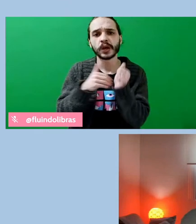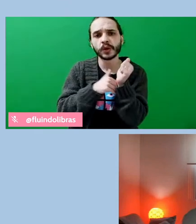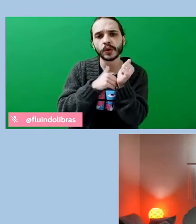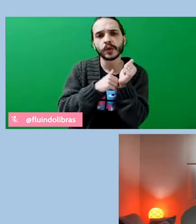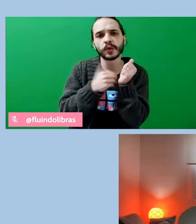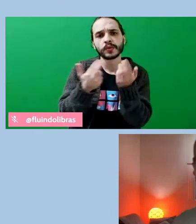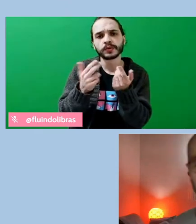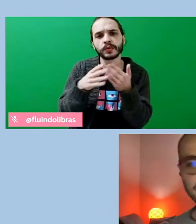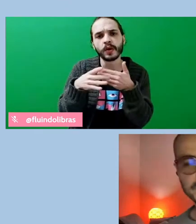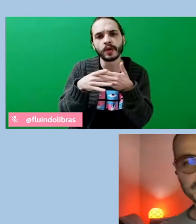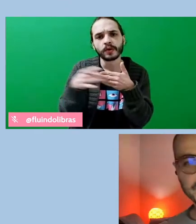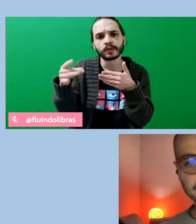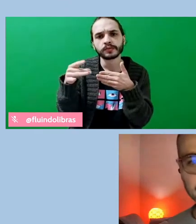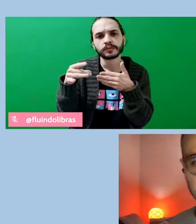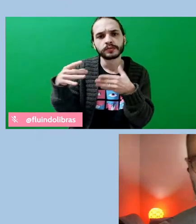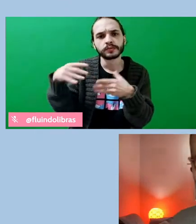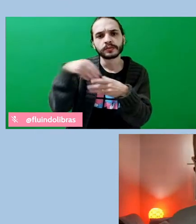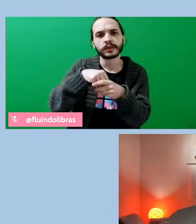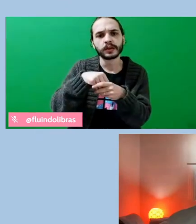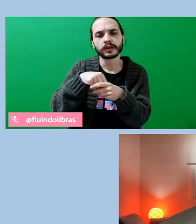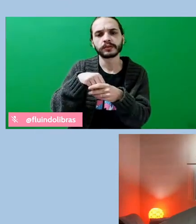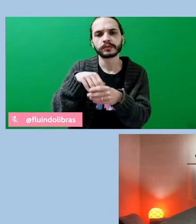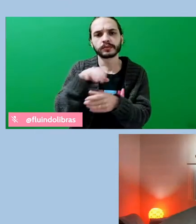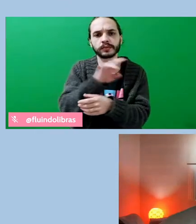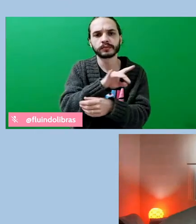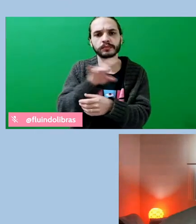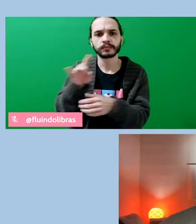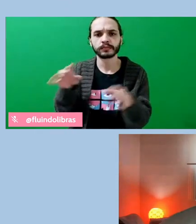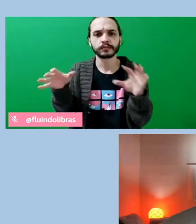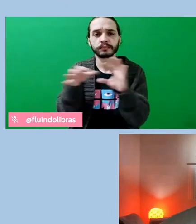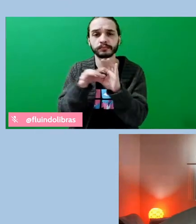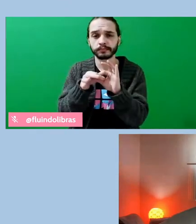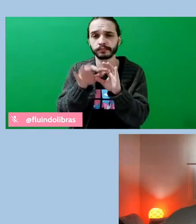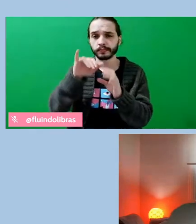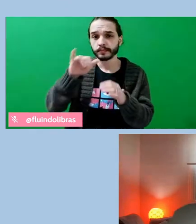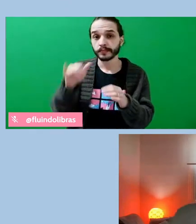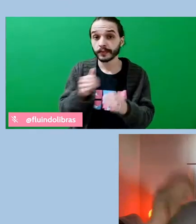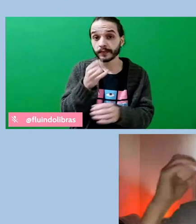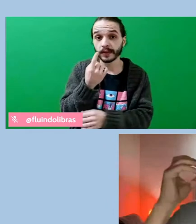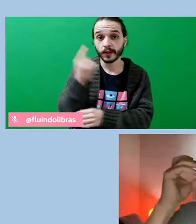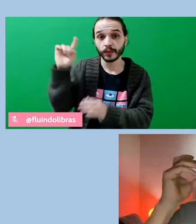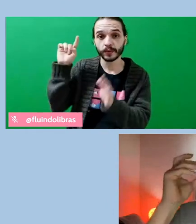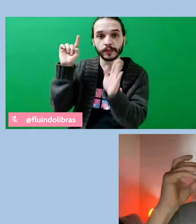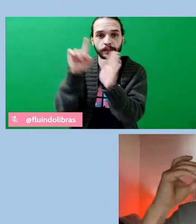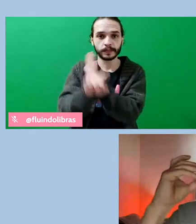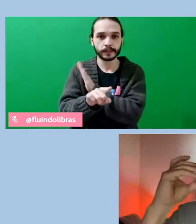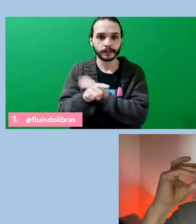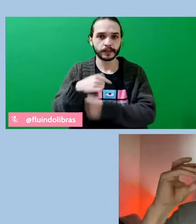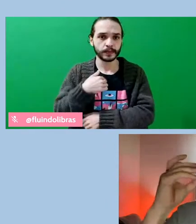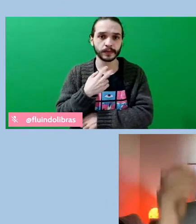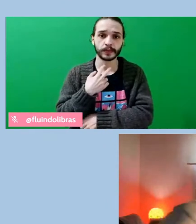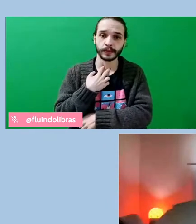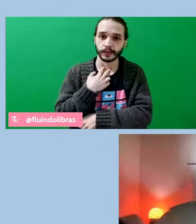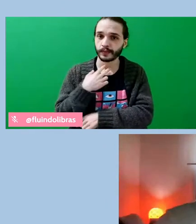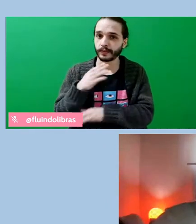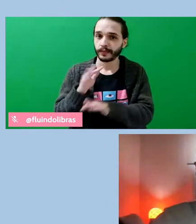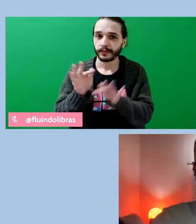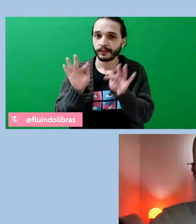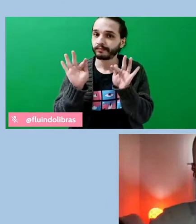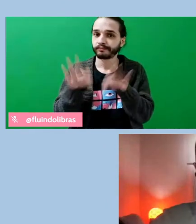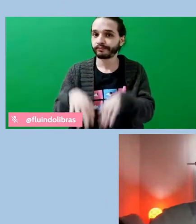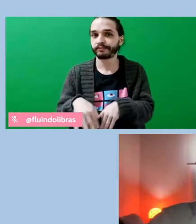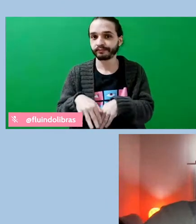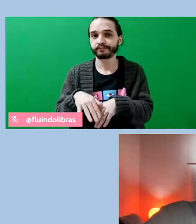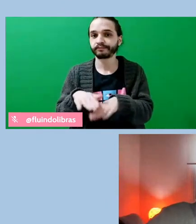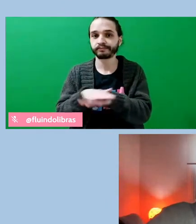conversam. E aí, aproveitando, vou te fazer a última pergunta, então. Eu não posso terminar né,